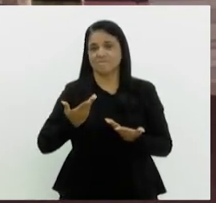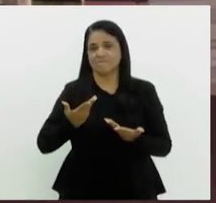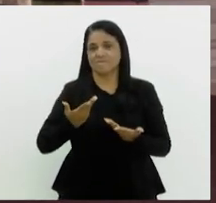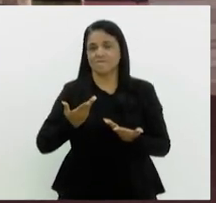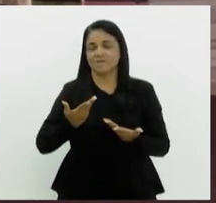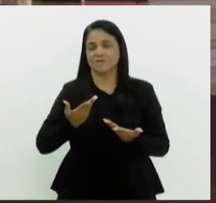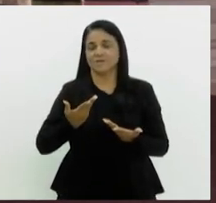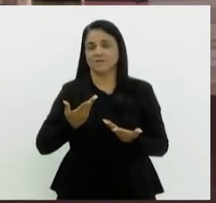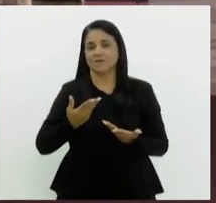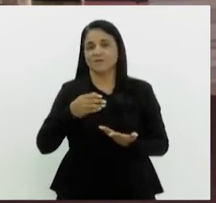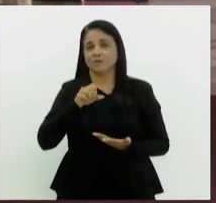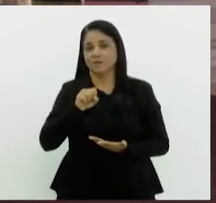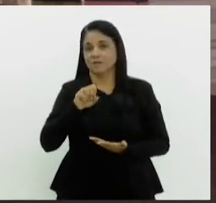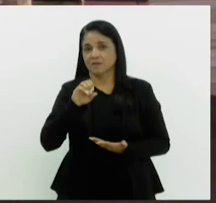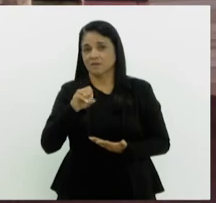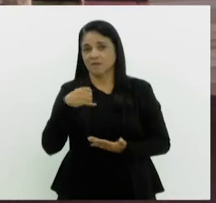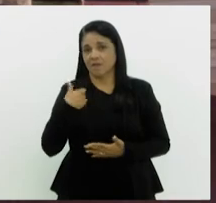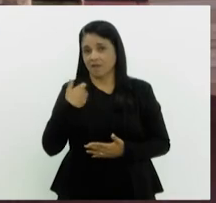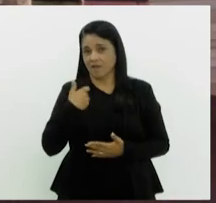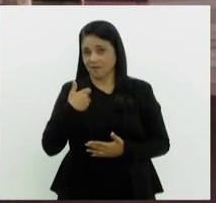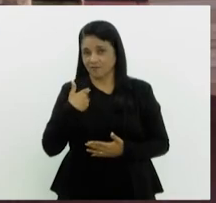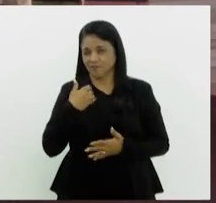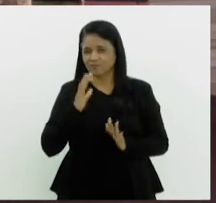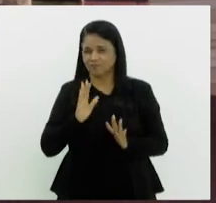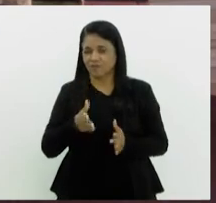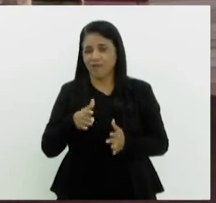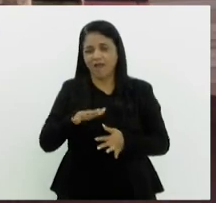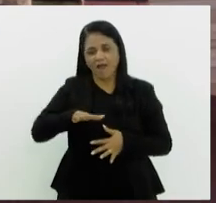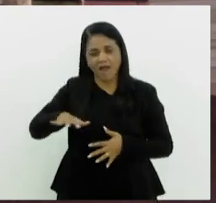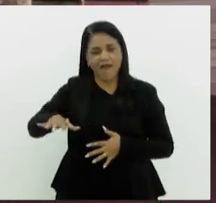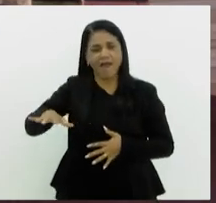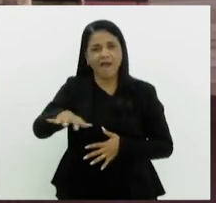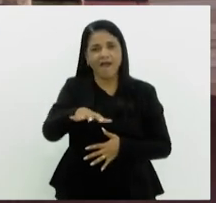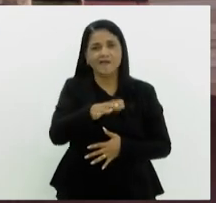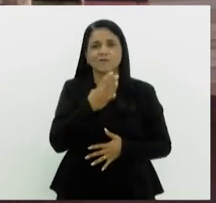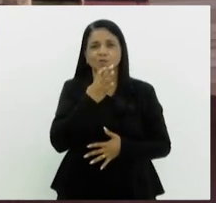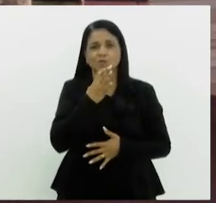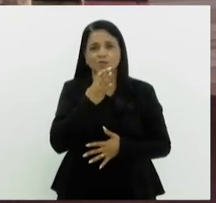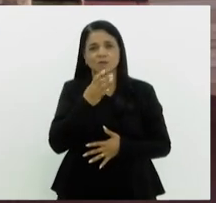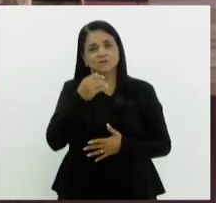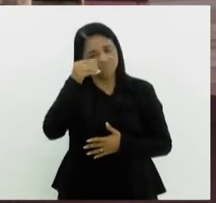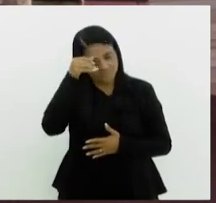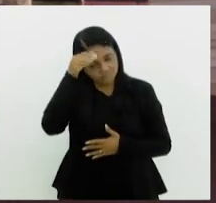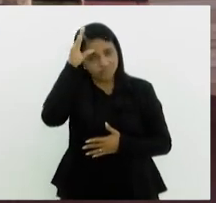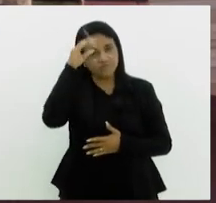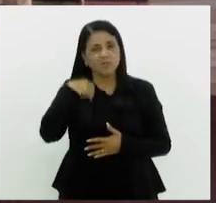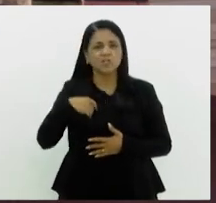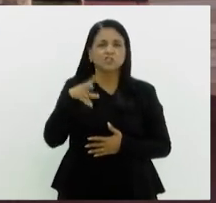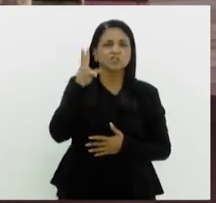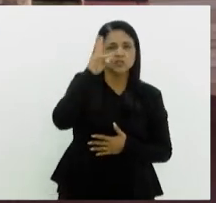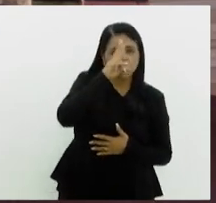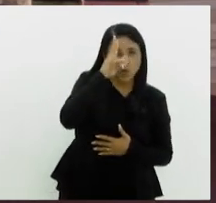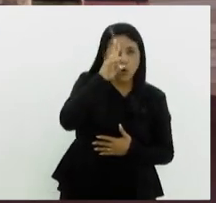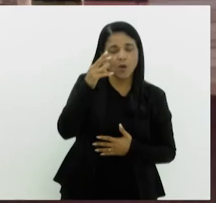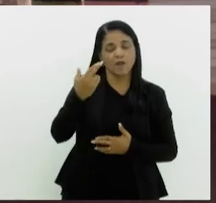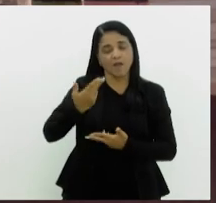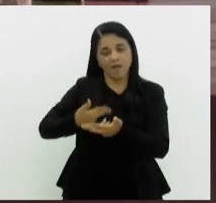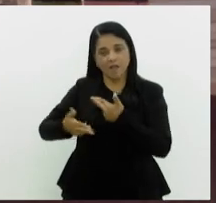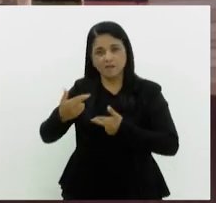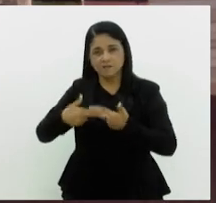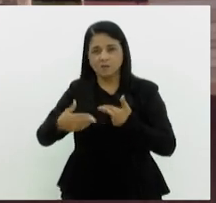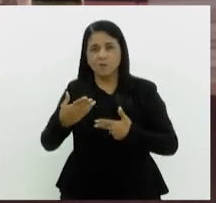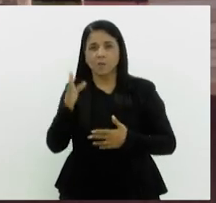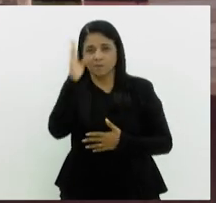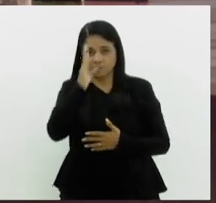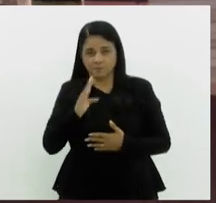na direção de tantas áreas de conhecimento, da história, das relações entre Brasil e